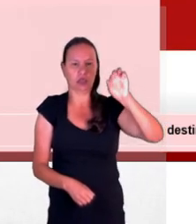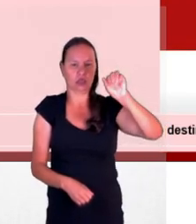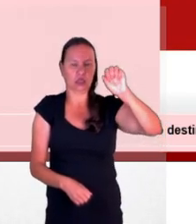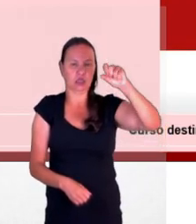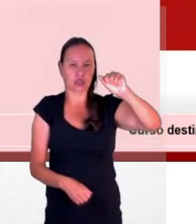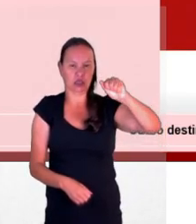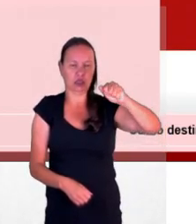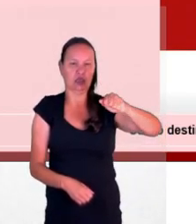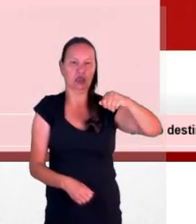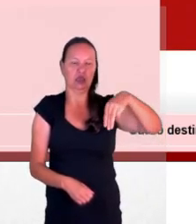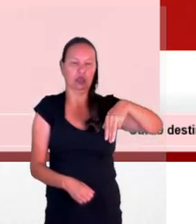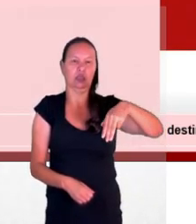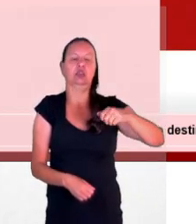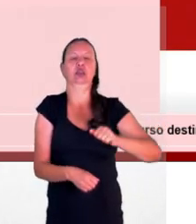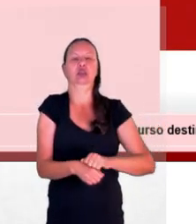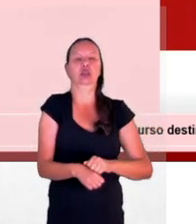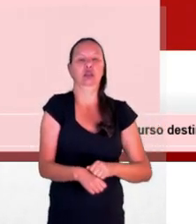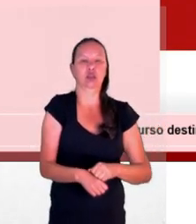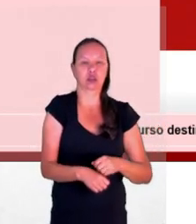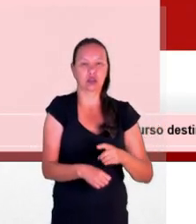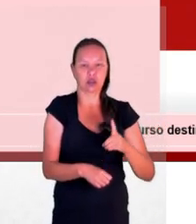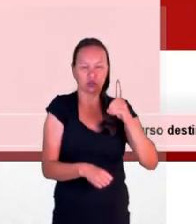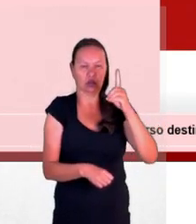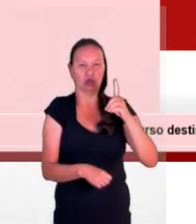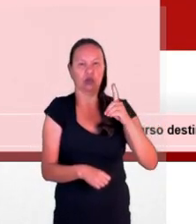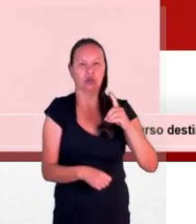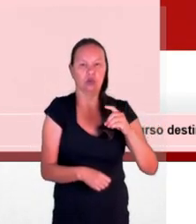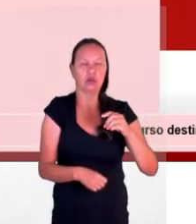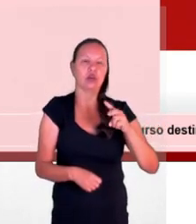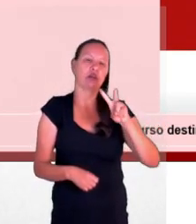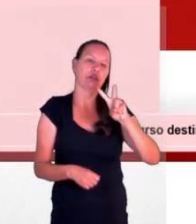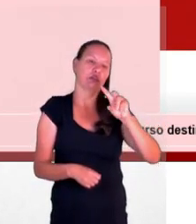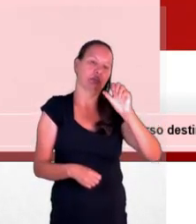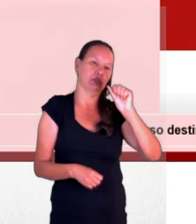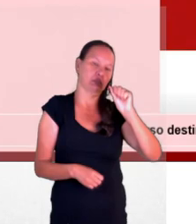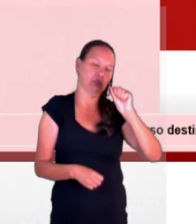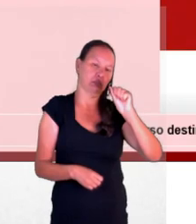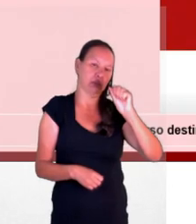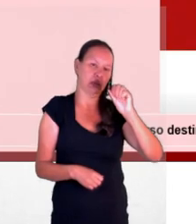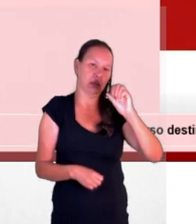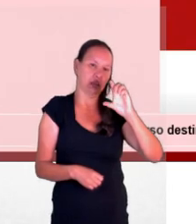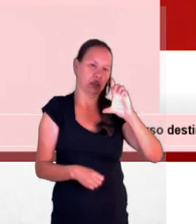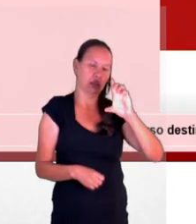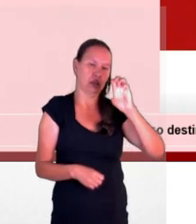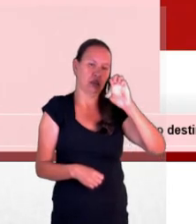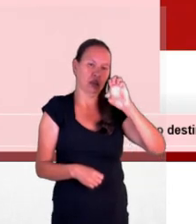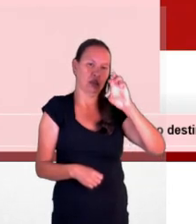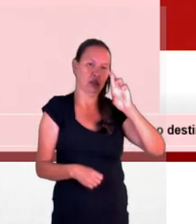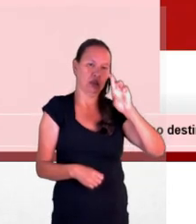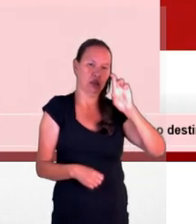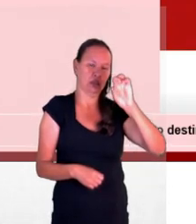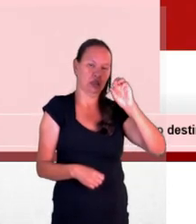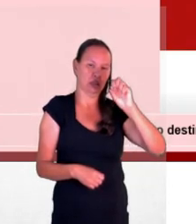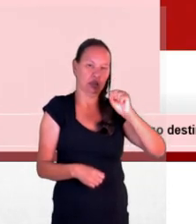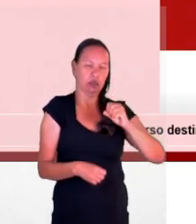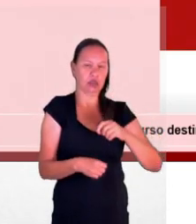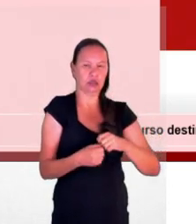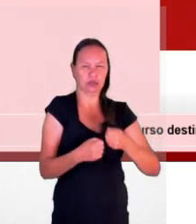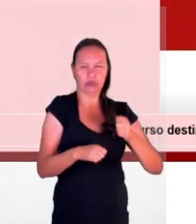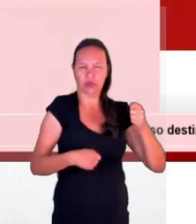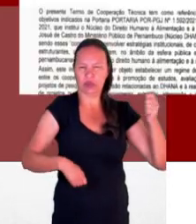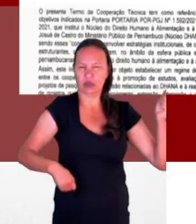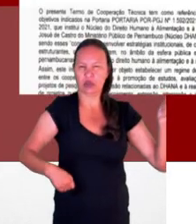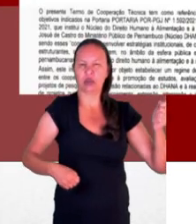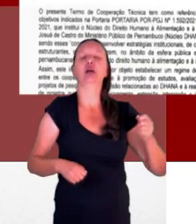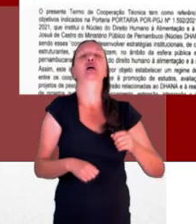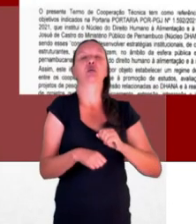Flávio Valente com Valéria bti nos ofertaram por um período longo e de forma online ainda estavam naquele contexto